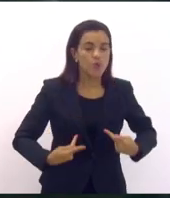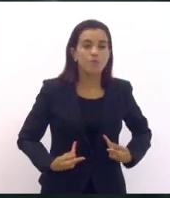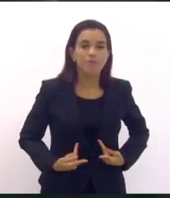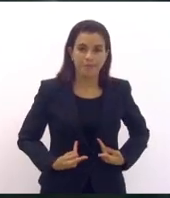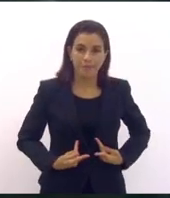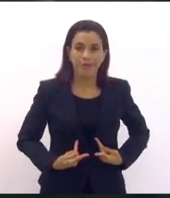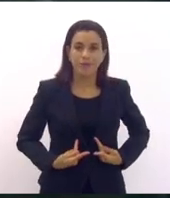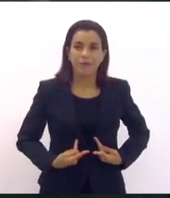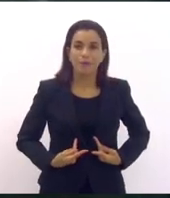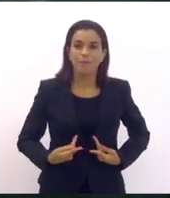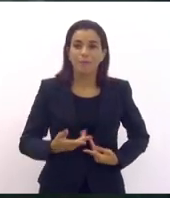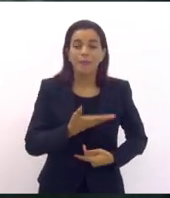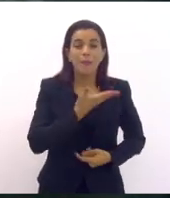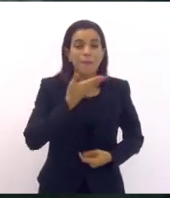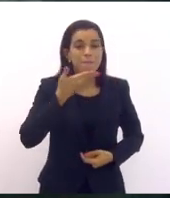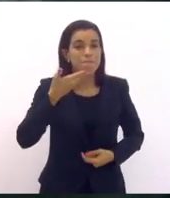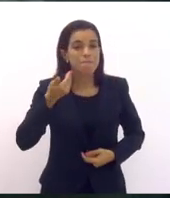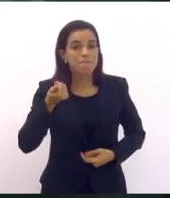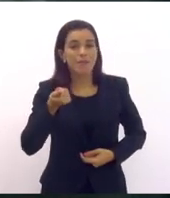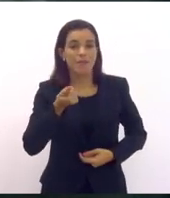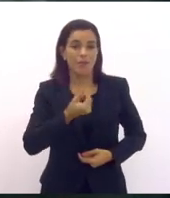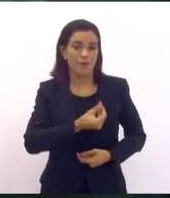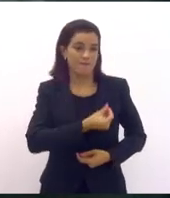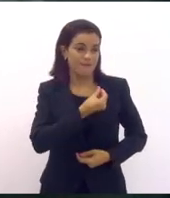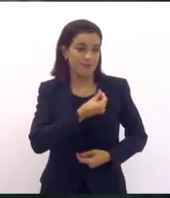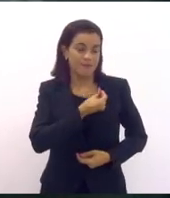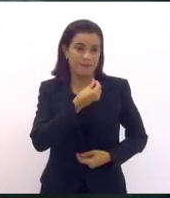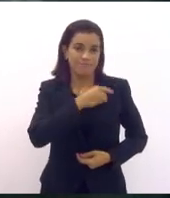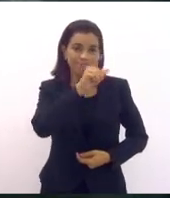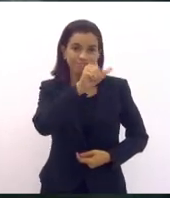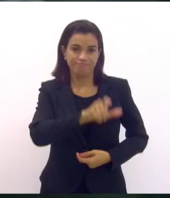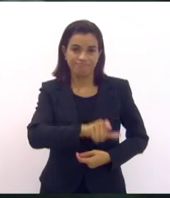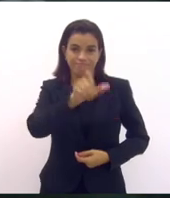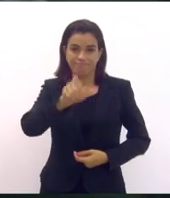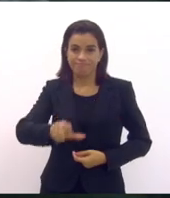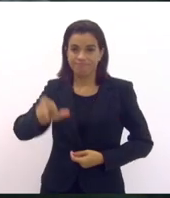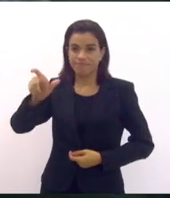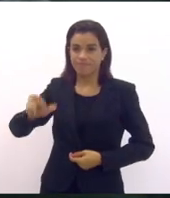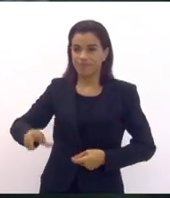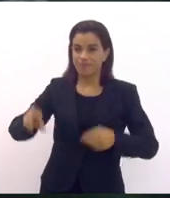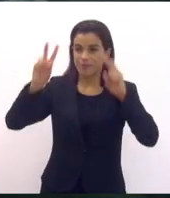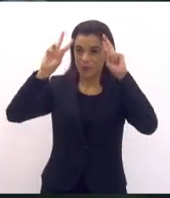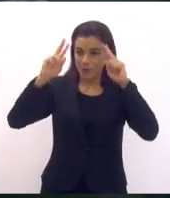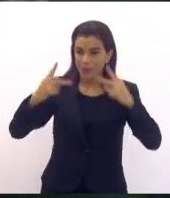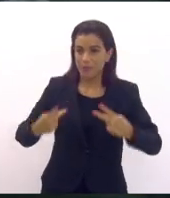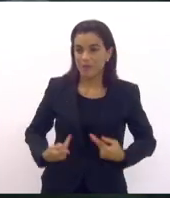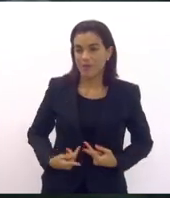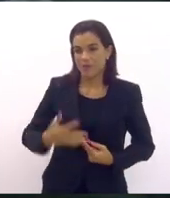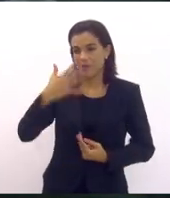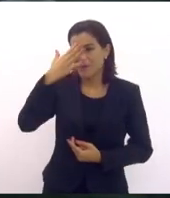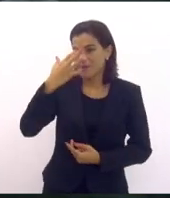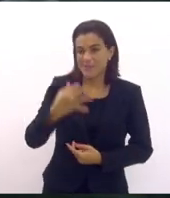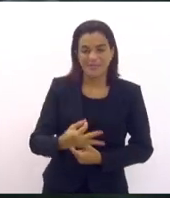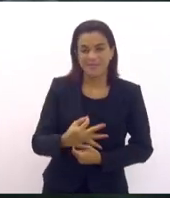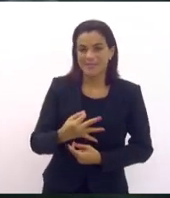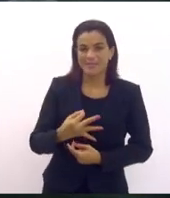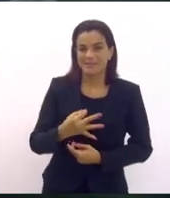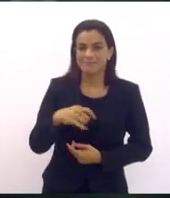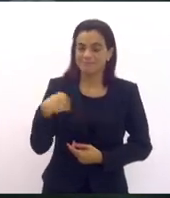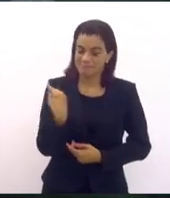a melhora de vida de um ser humano eu tenho certeza que nossas